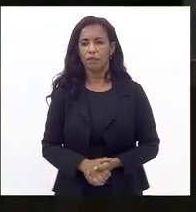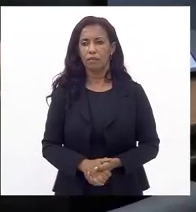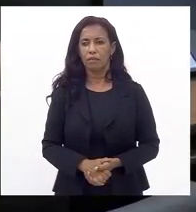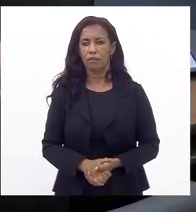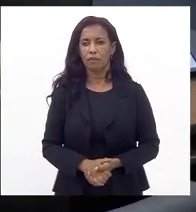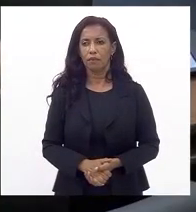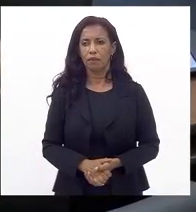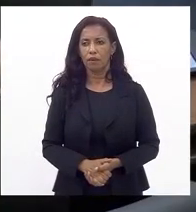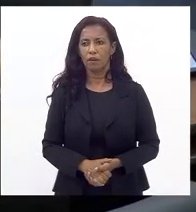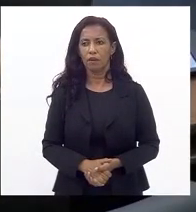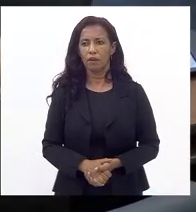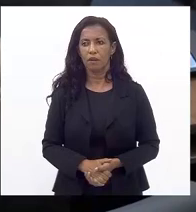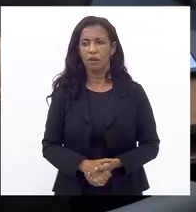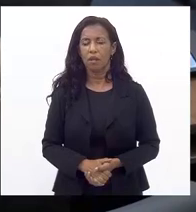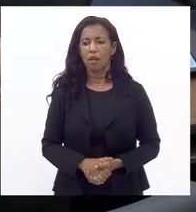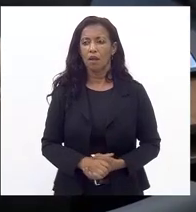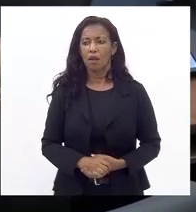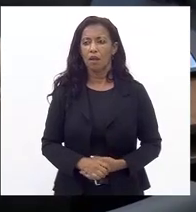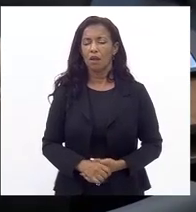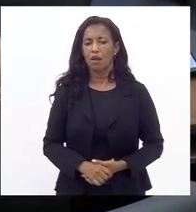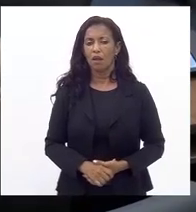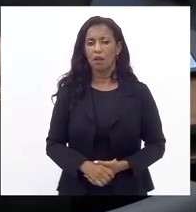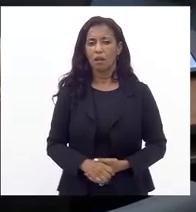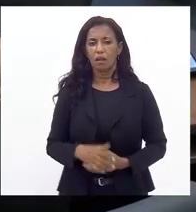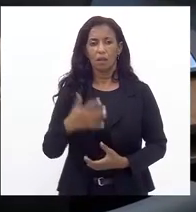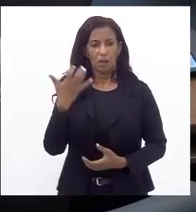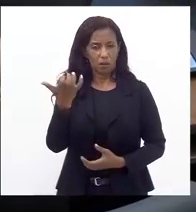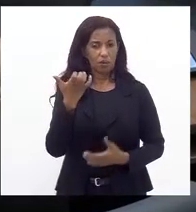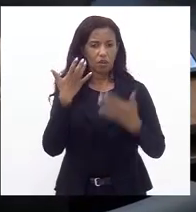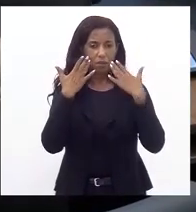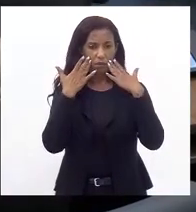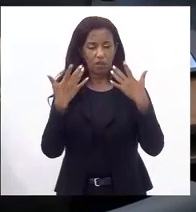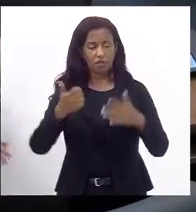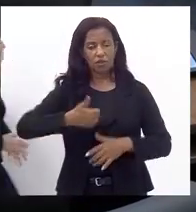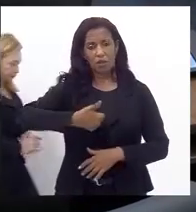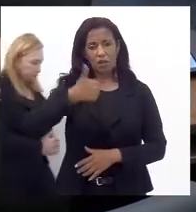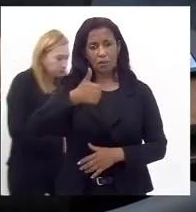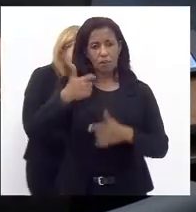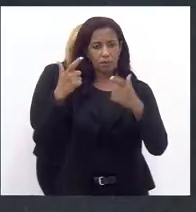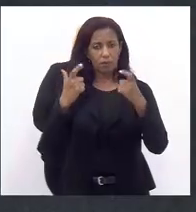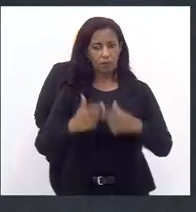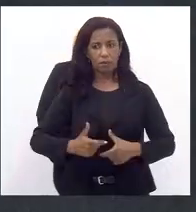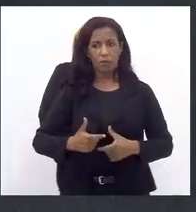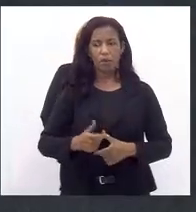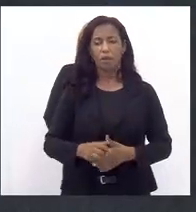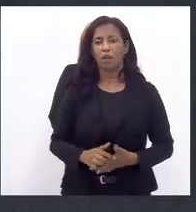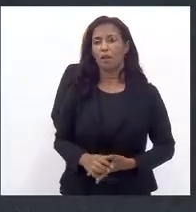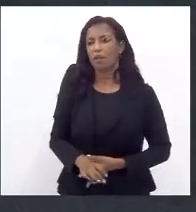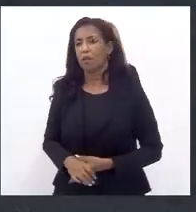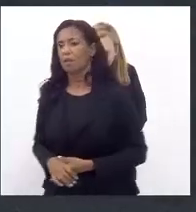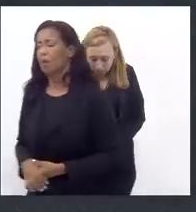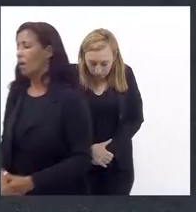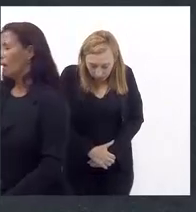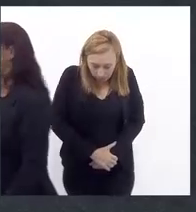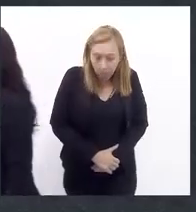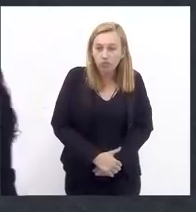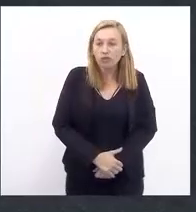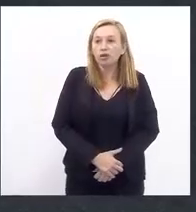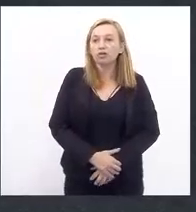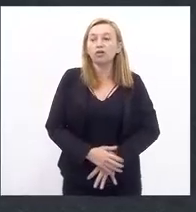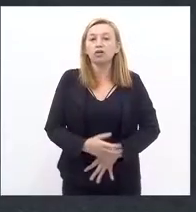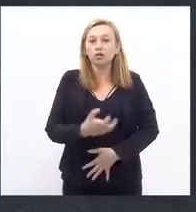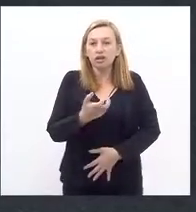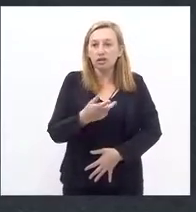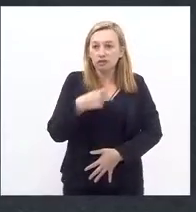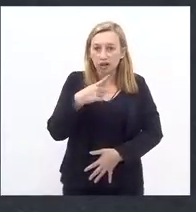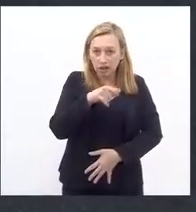voto é cá dentro é senhor presidente eu também claro querendo manifestar em primeiro lugar pelos Paulo eu queria fazer aqui